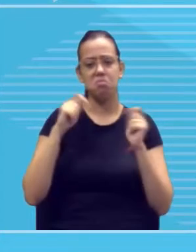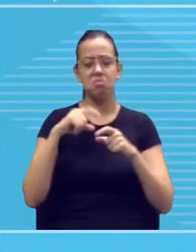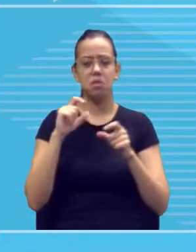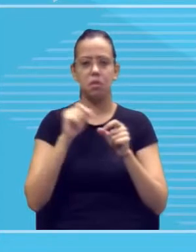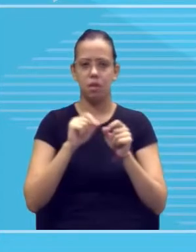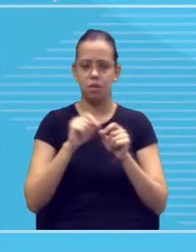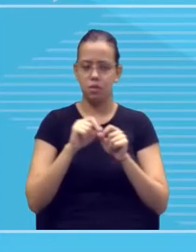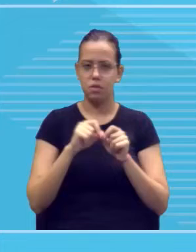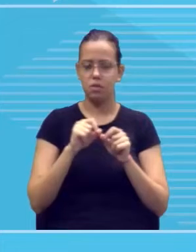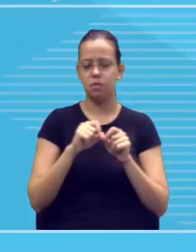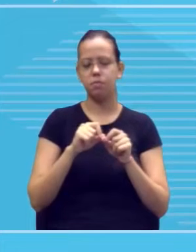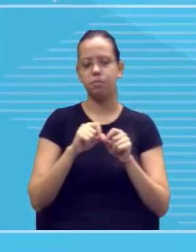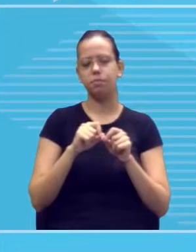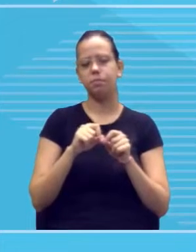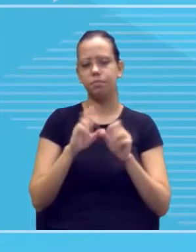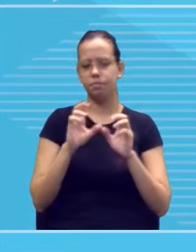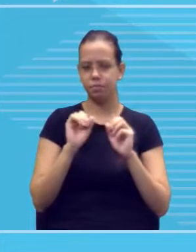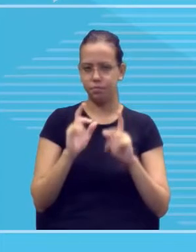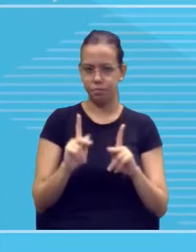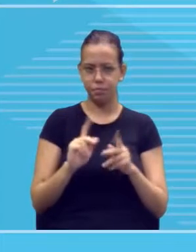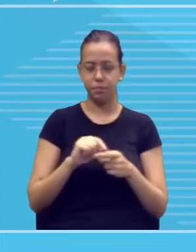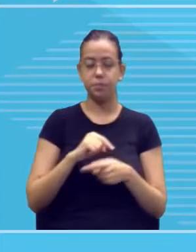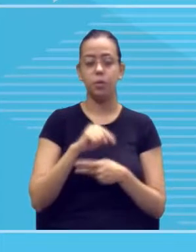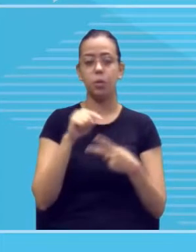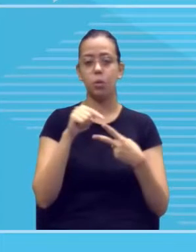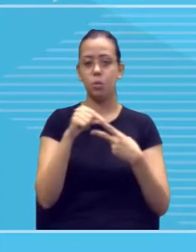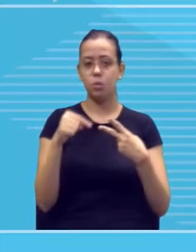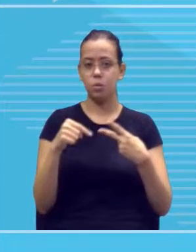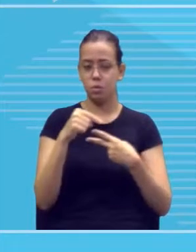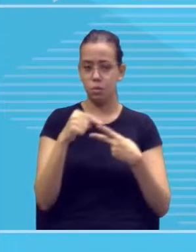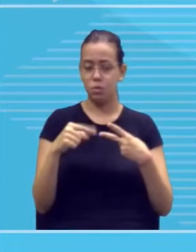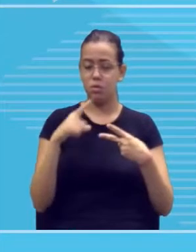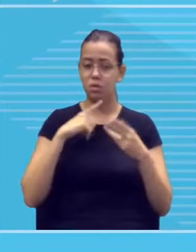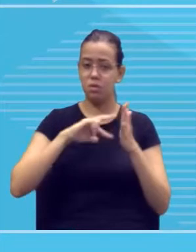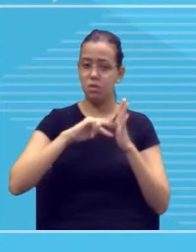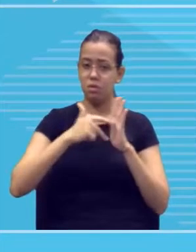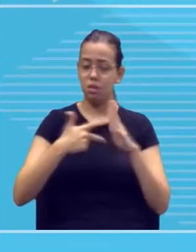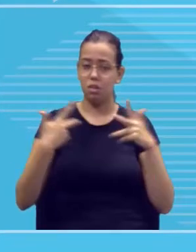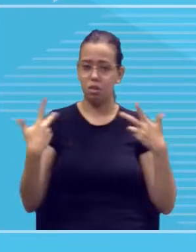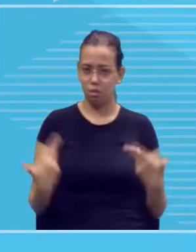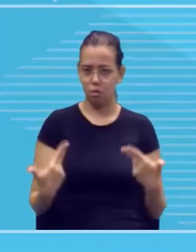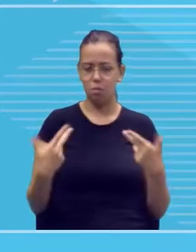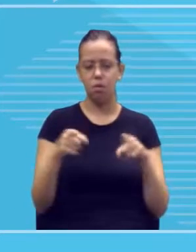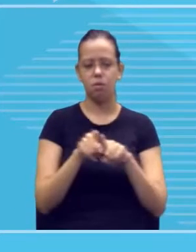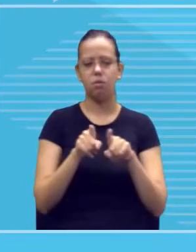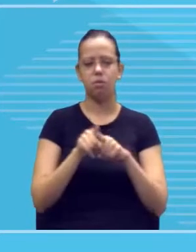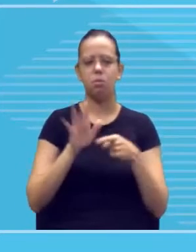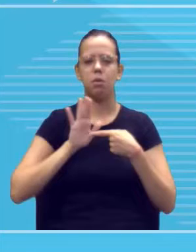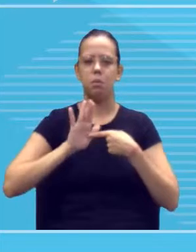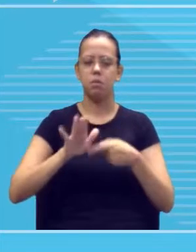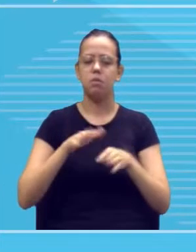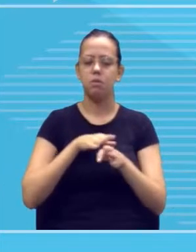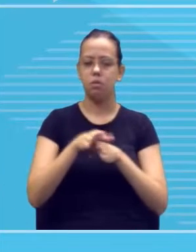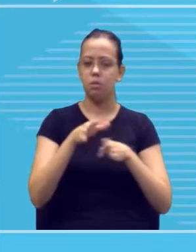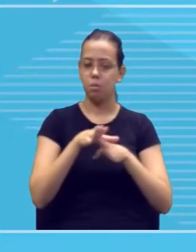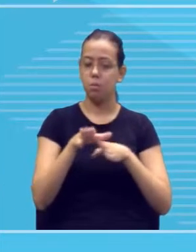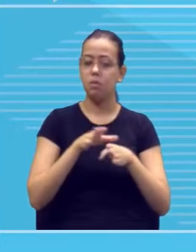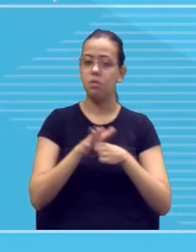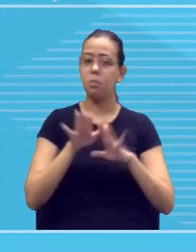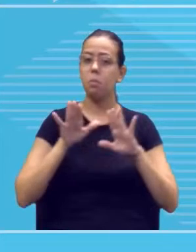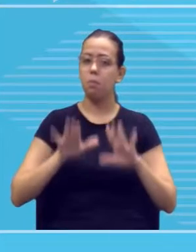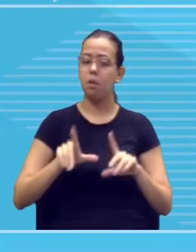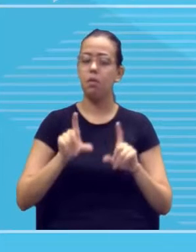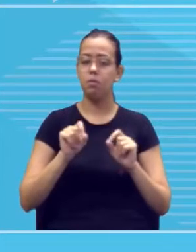você deveria fazer isso tá bom ambos tem o mesmo sentido ambos expressam recomendação com tudo